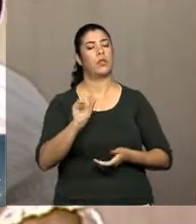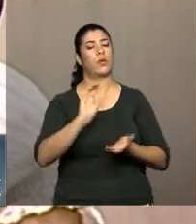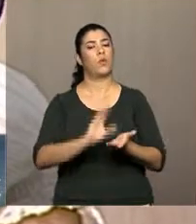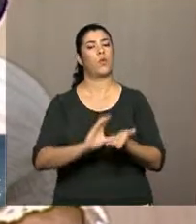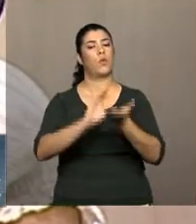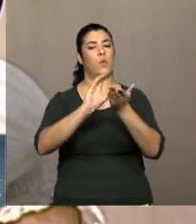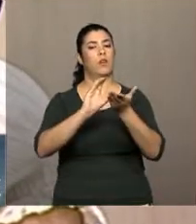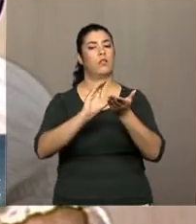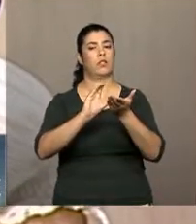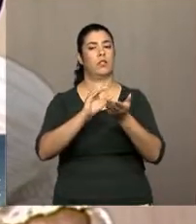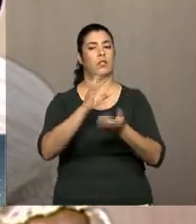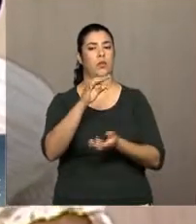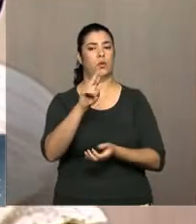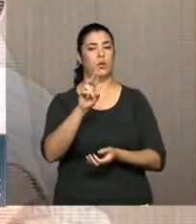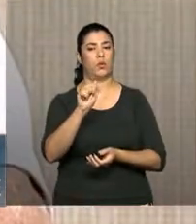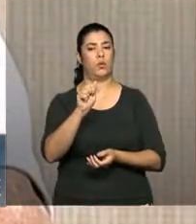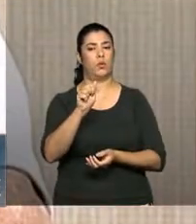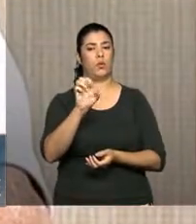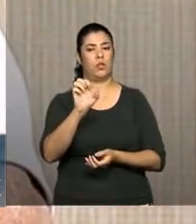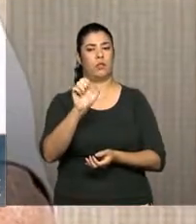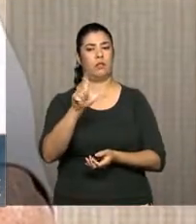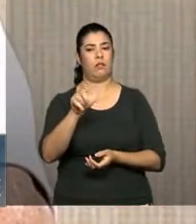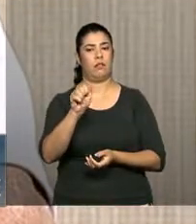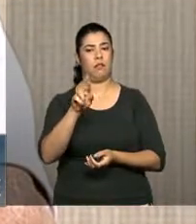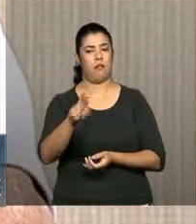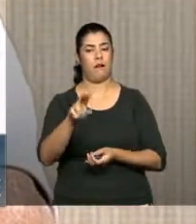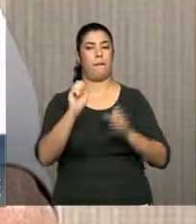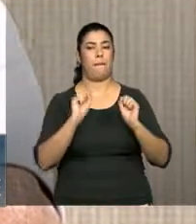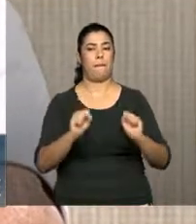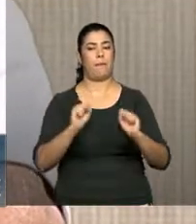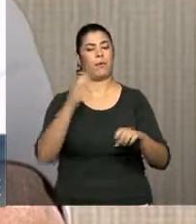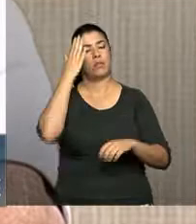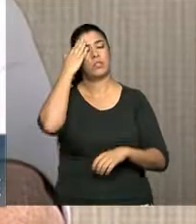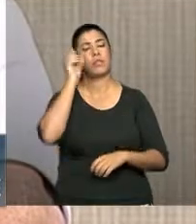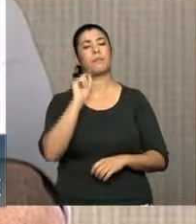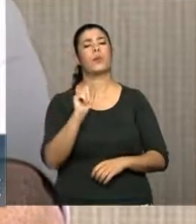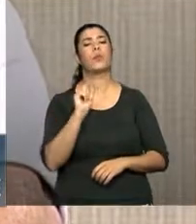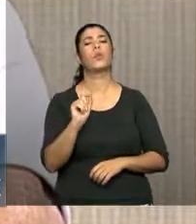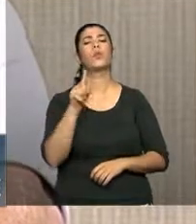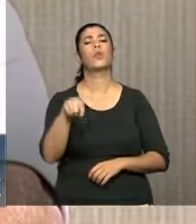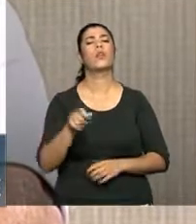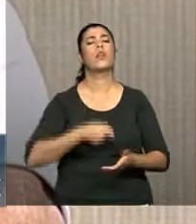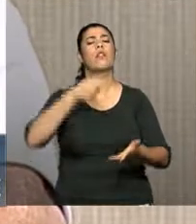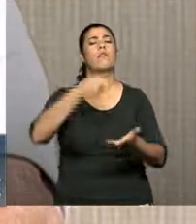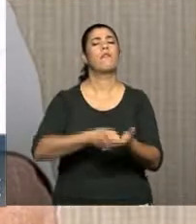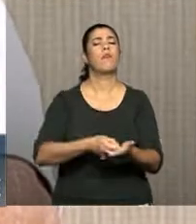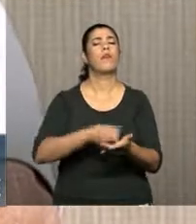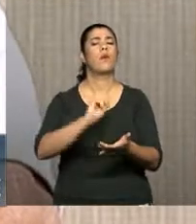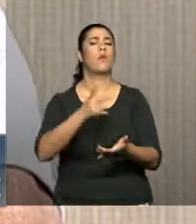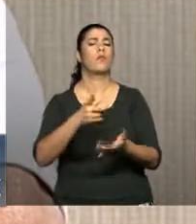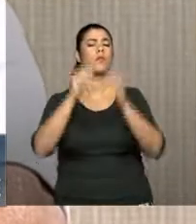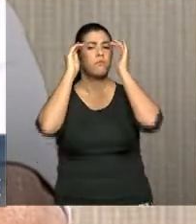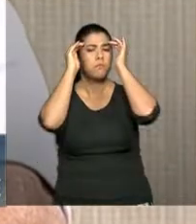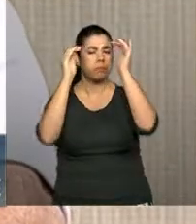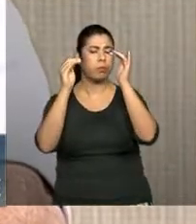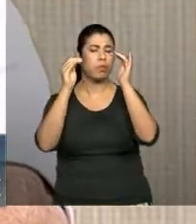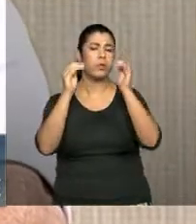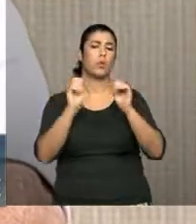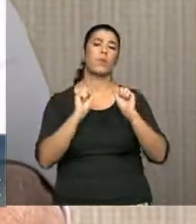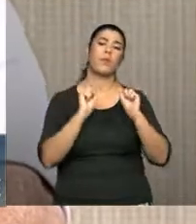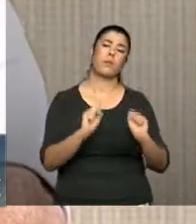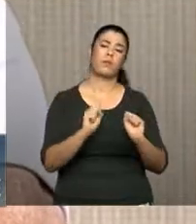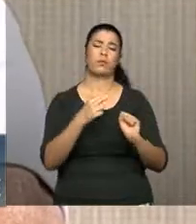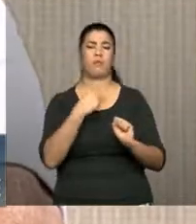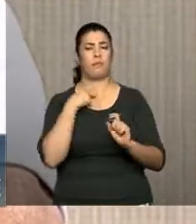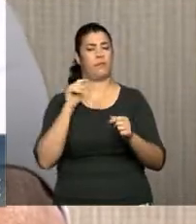tutelares em todos os cantos do brasil possam saber o que é dever e obrigação o que não é e como